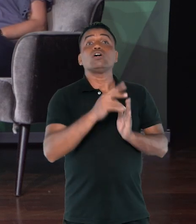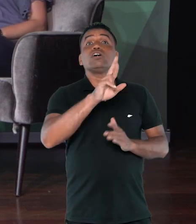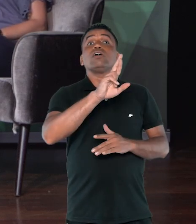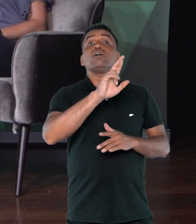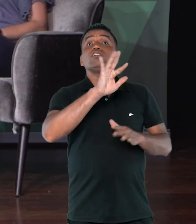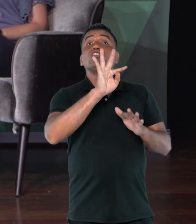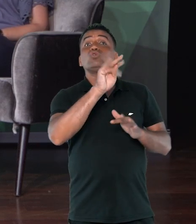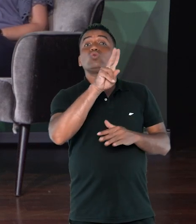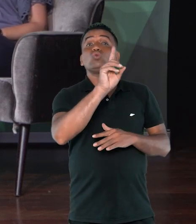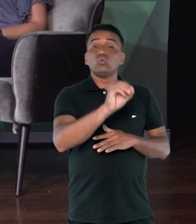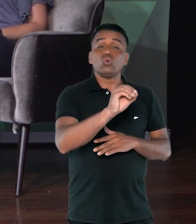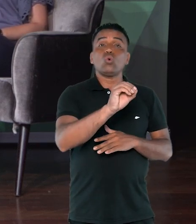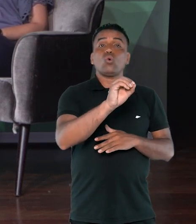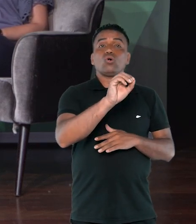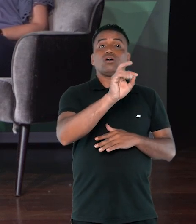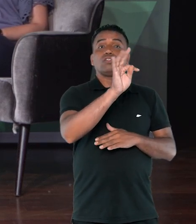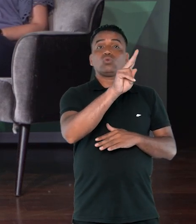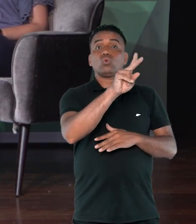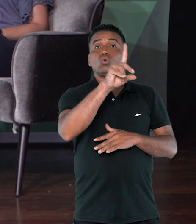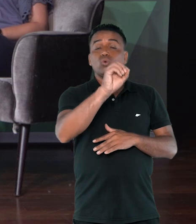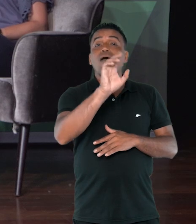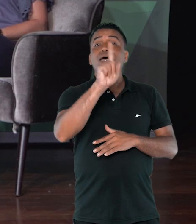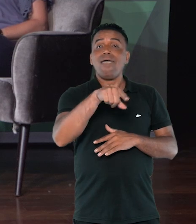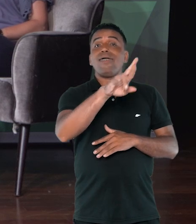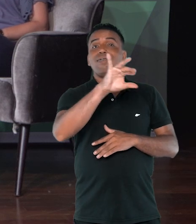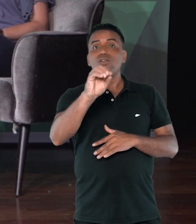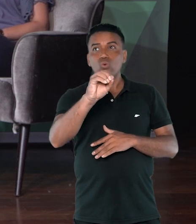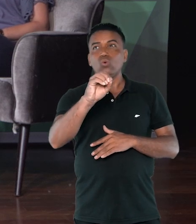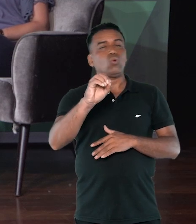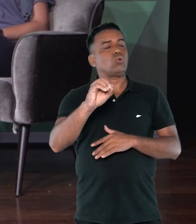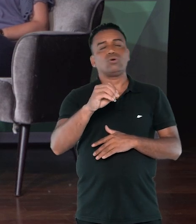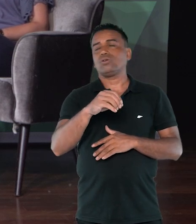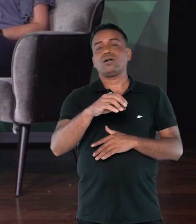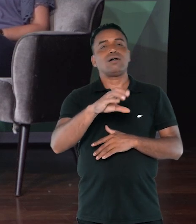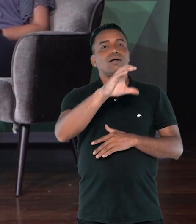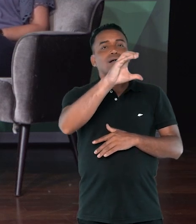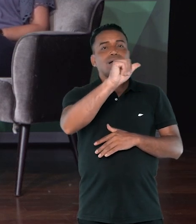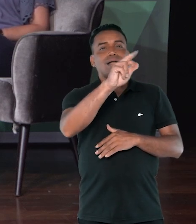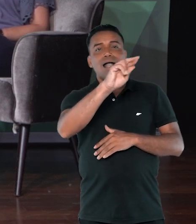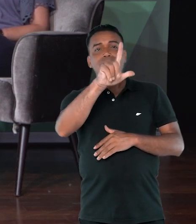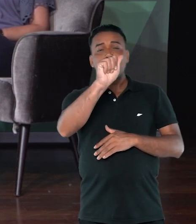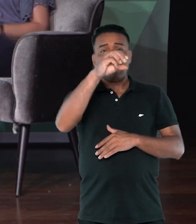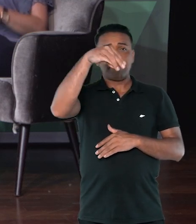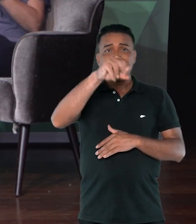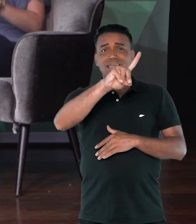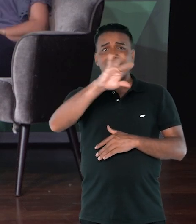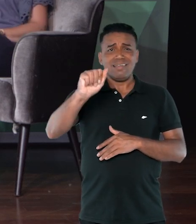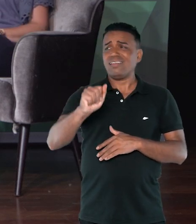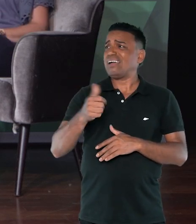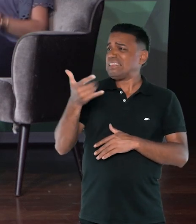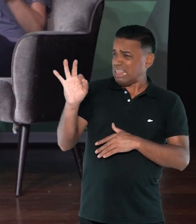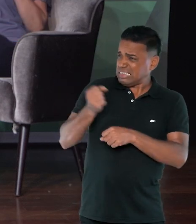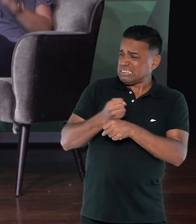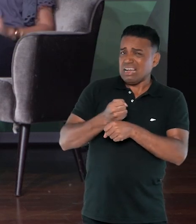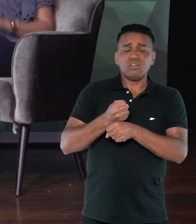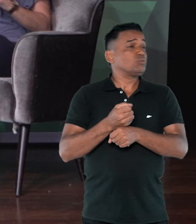eu amo de paixão com as crônicas dela é Marta Medeiros. Eu não conhecia a Marta Medeiros e uma amiga me apresentou. Um dia eu fui jantar na casa